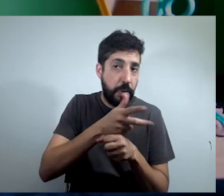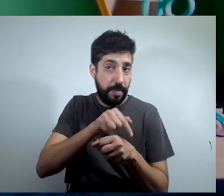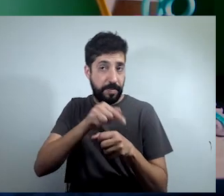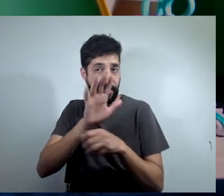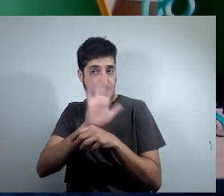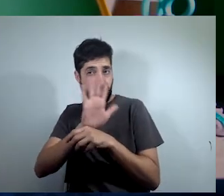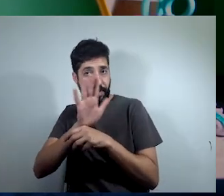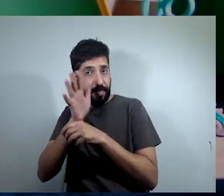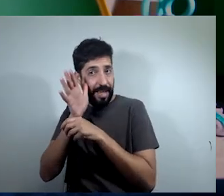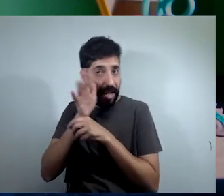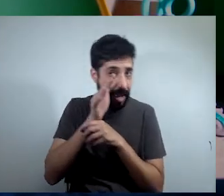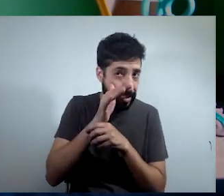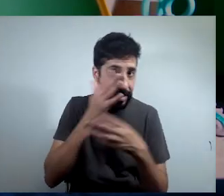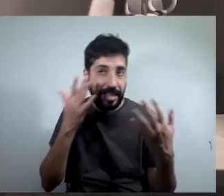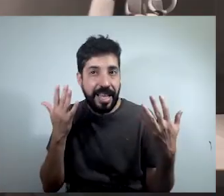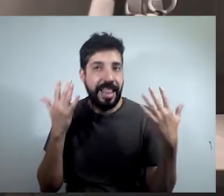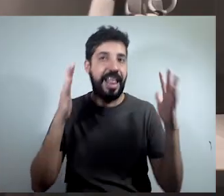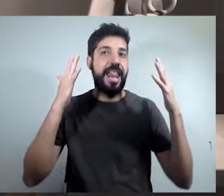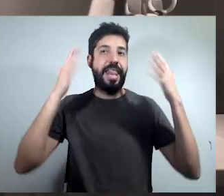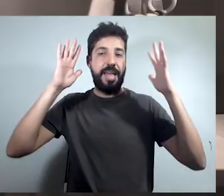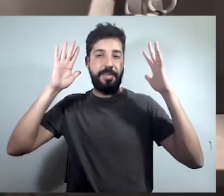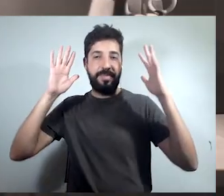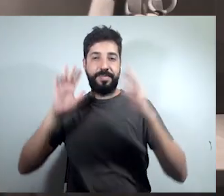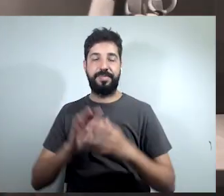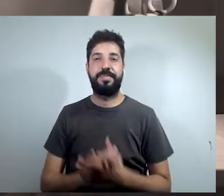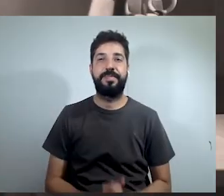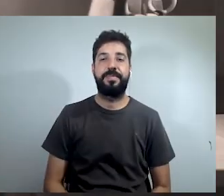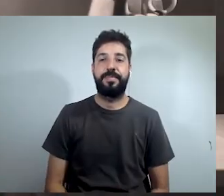assista, celebre.